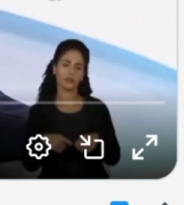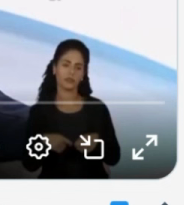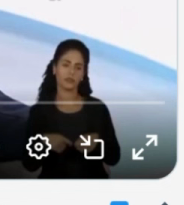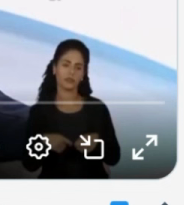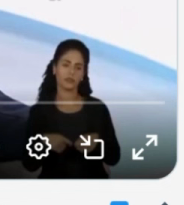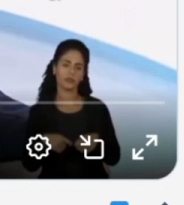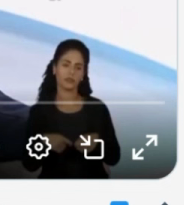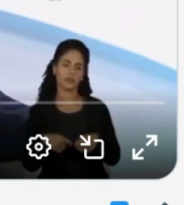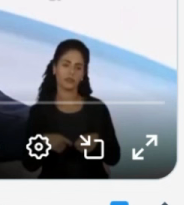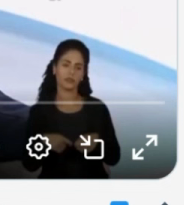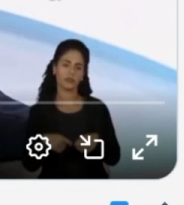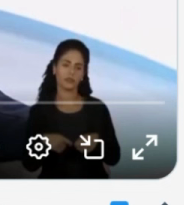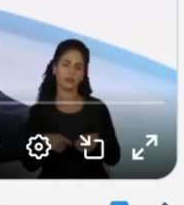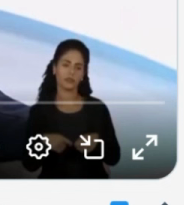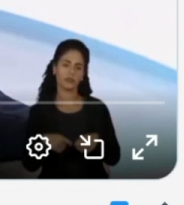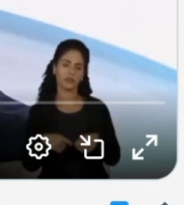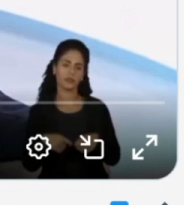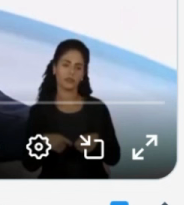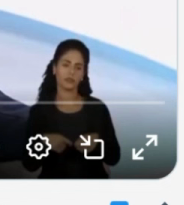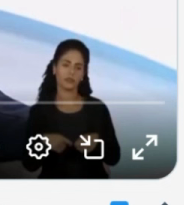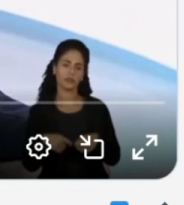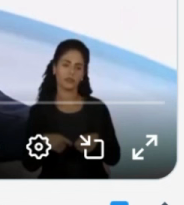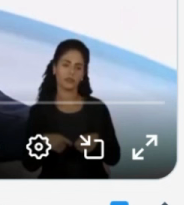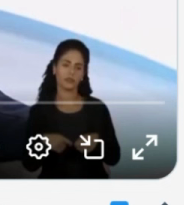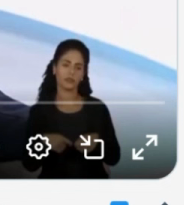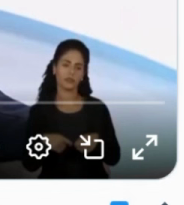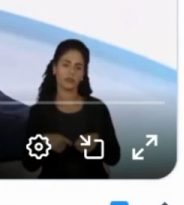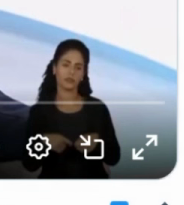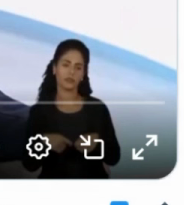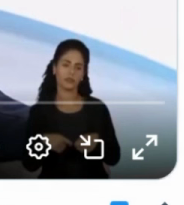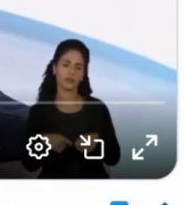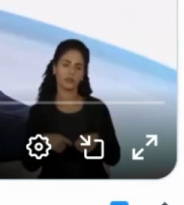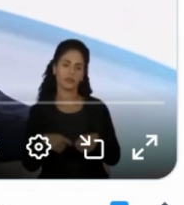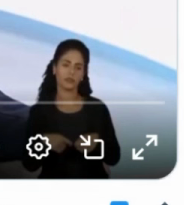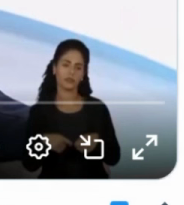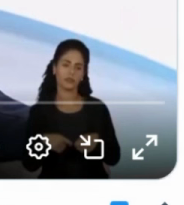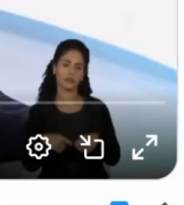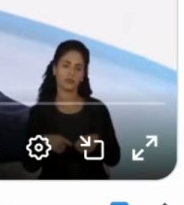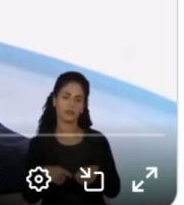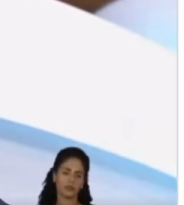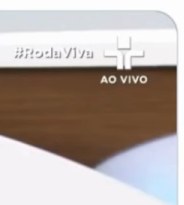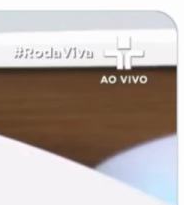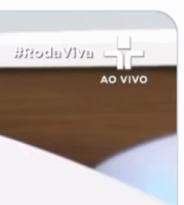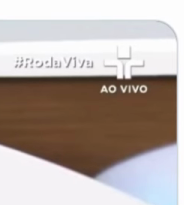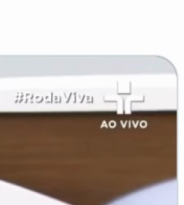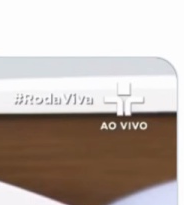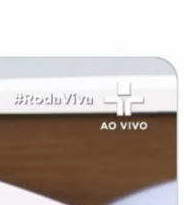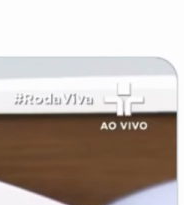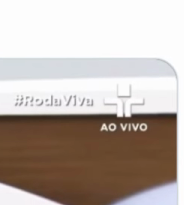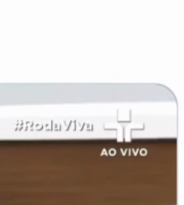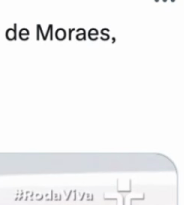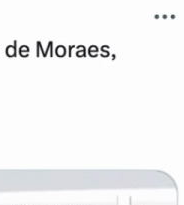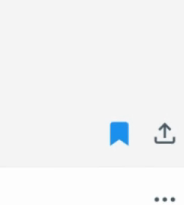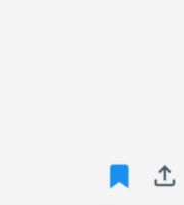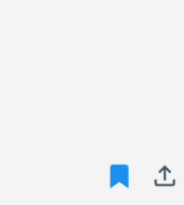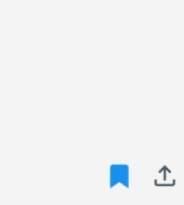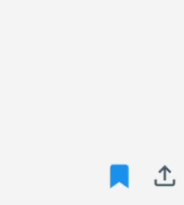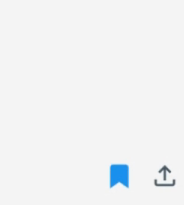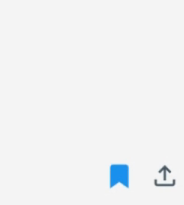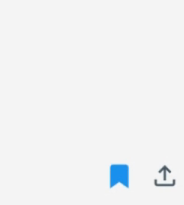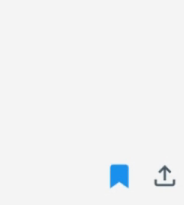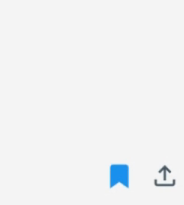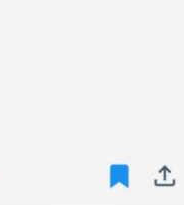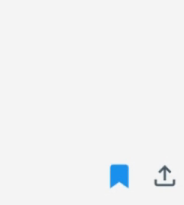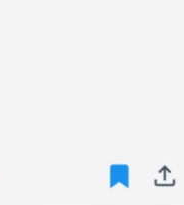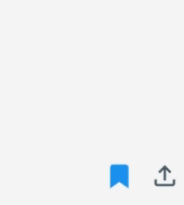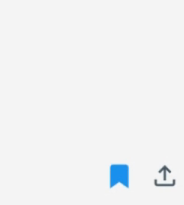a gente só vai ser feliz vendo os mmes tá tem bastante vamos lá primeiro ai gente